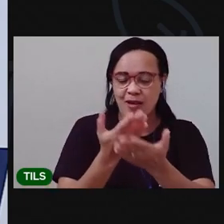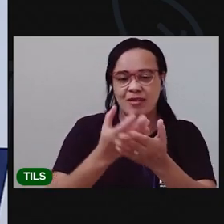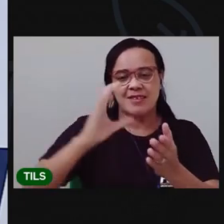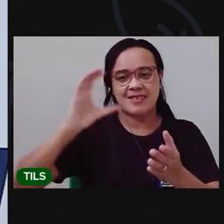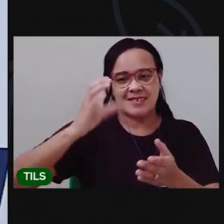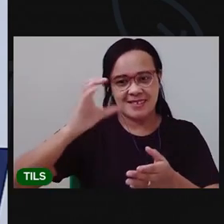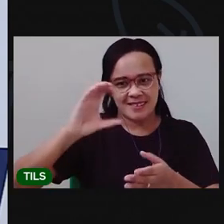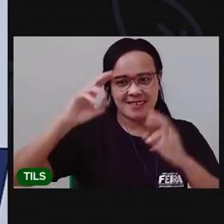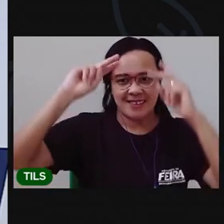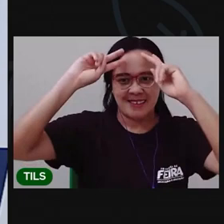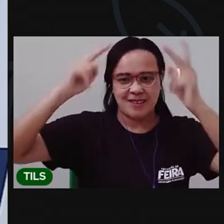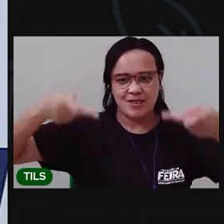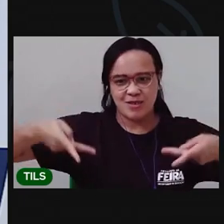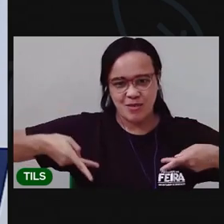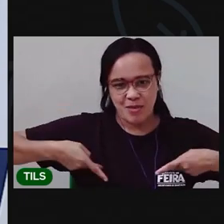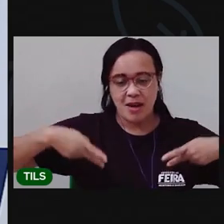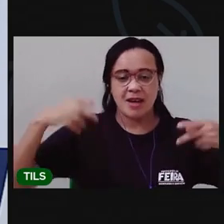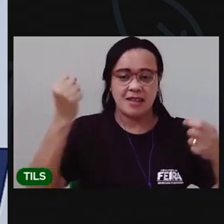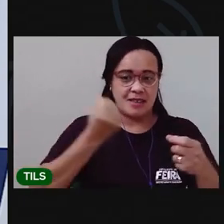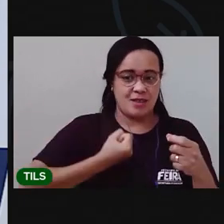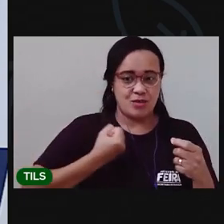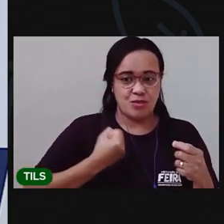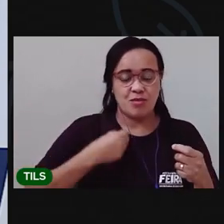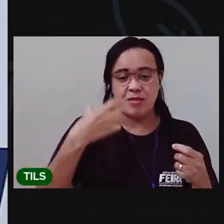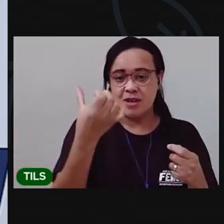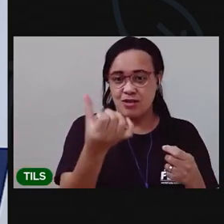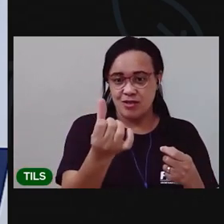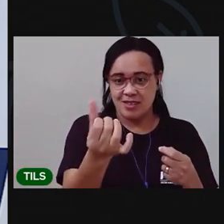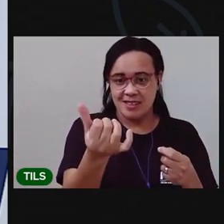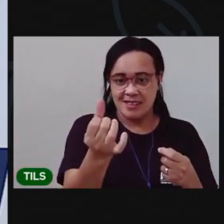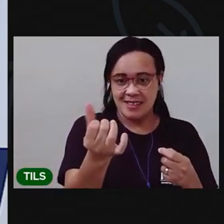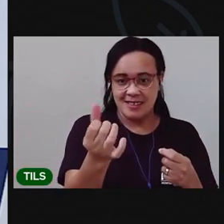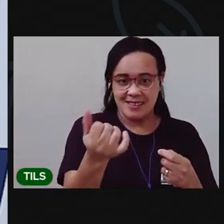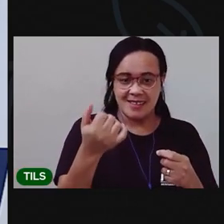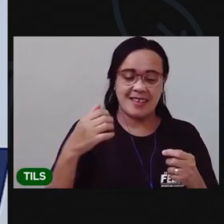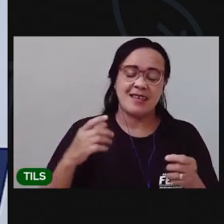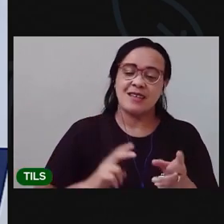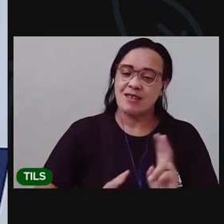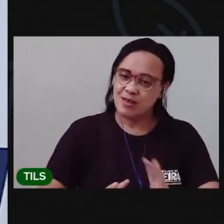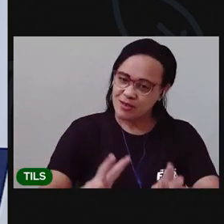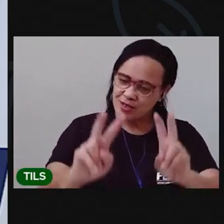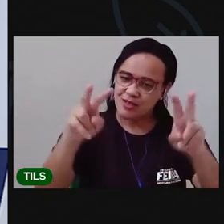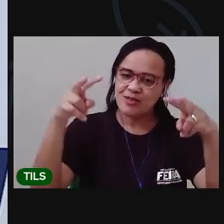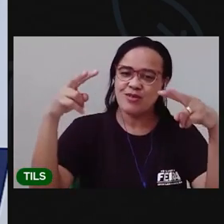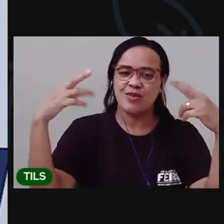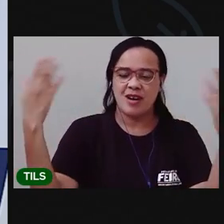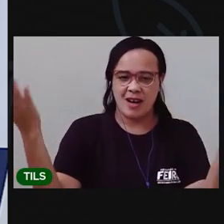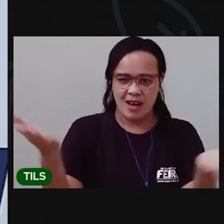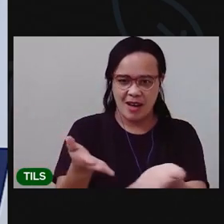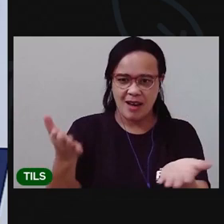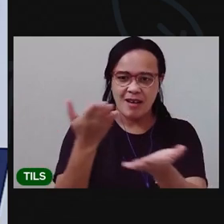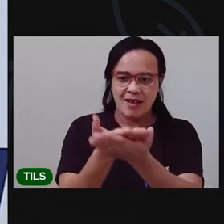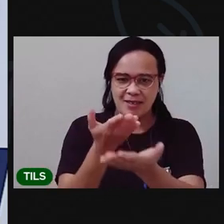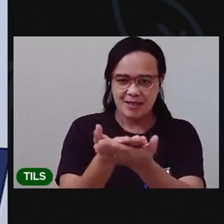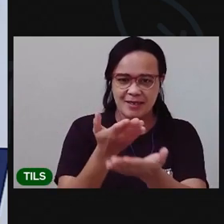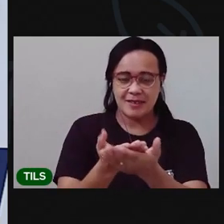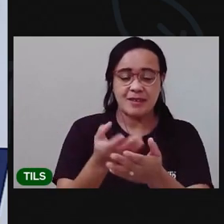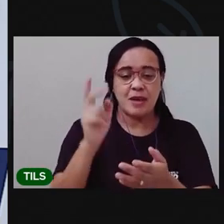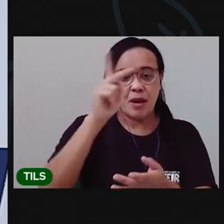Humanas, nossa aula 16. A gente vai continuar aqui, né, comigo, para a